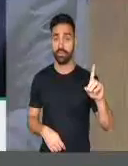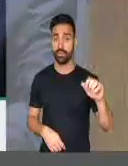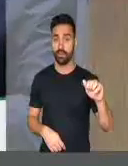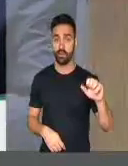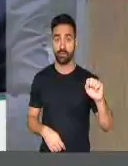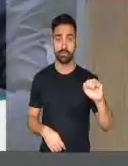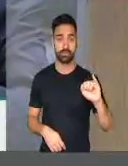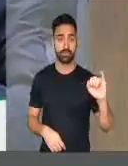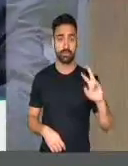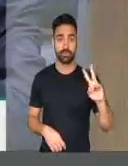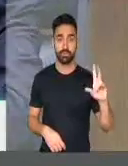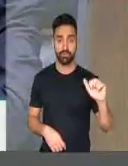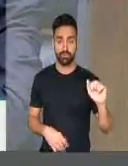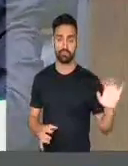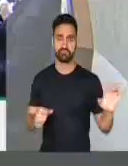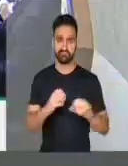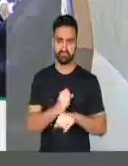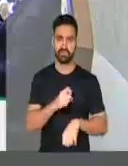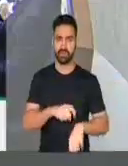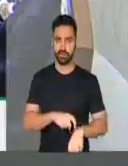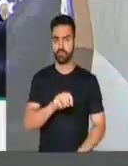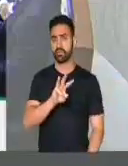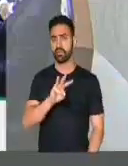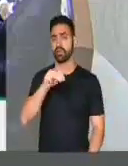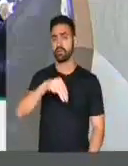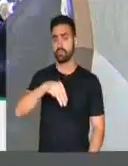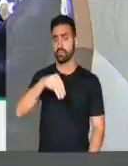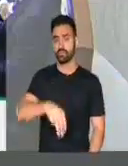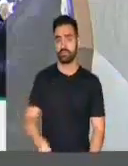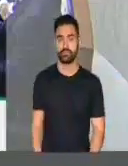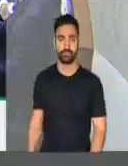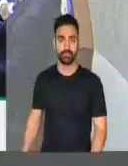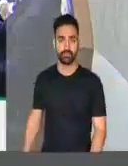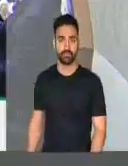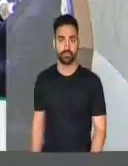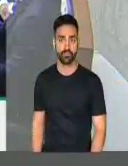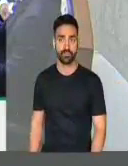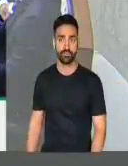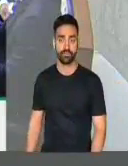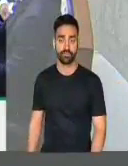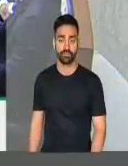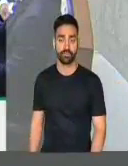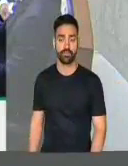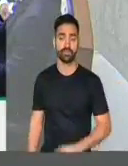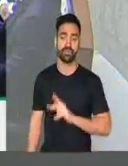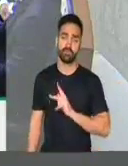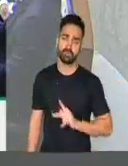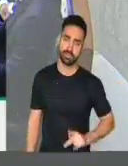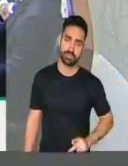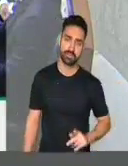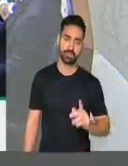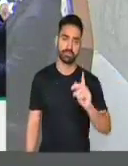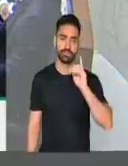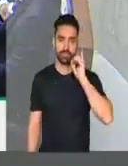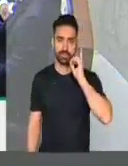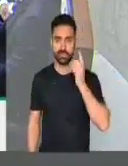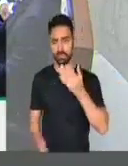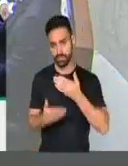por 3 minutos. Senhor presidente, senhoras e senhores deputados,